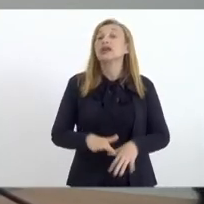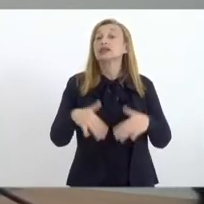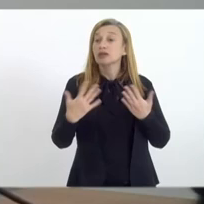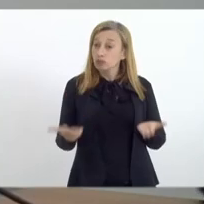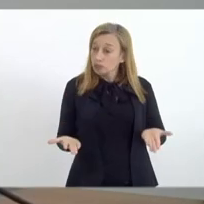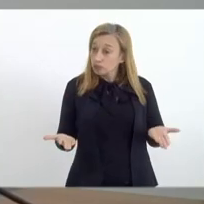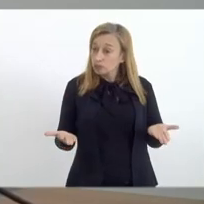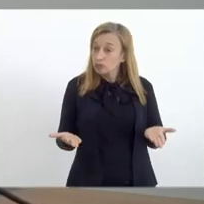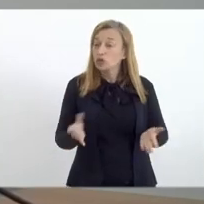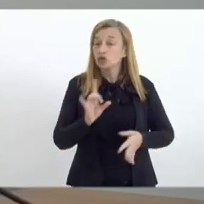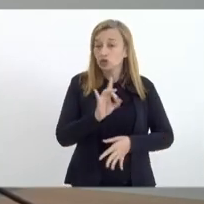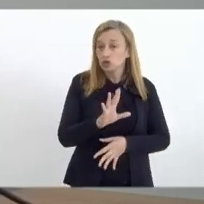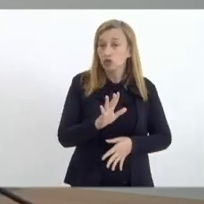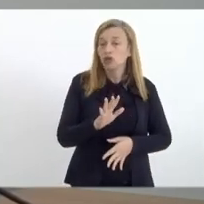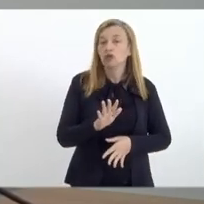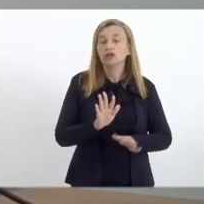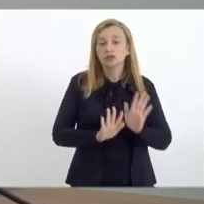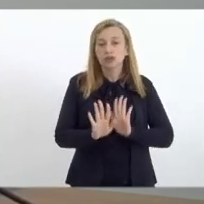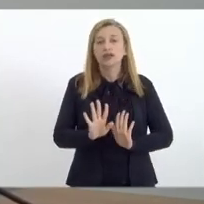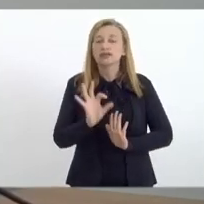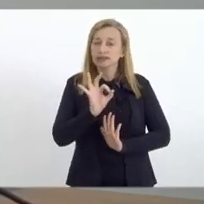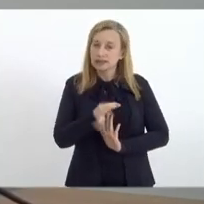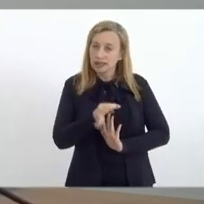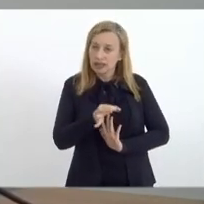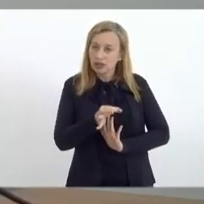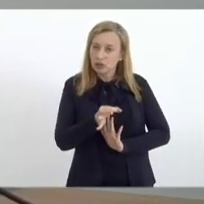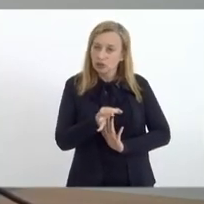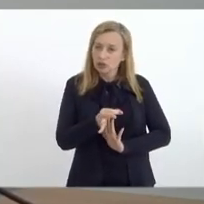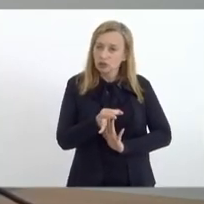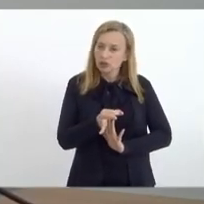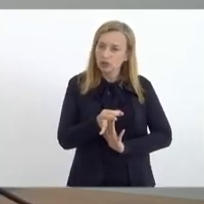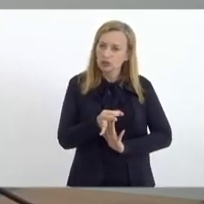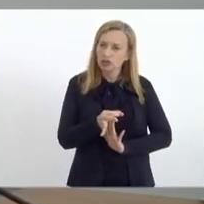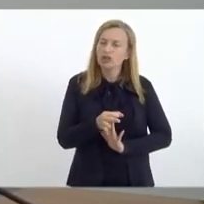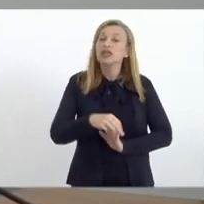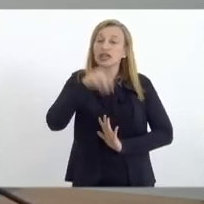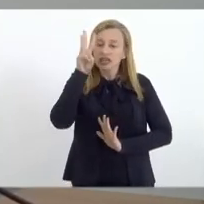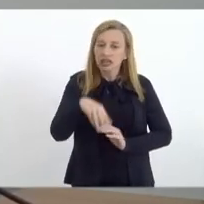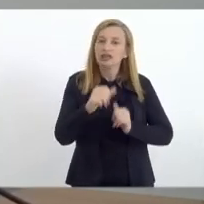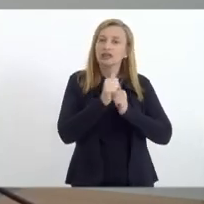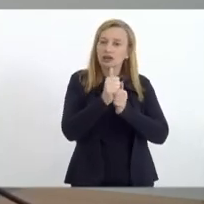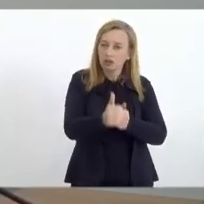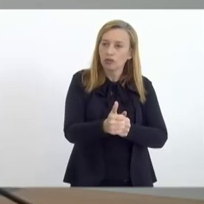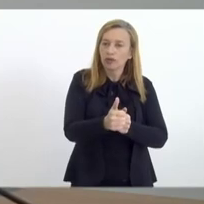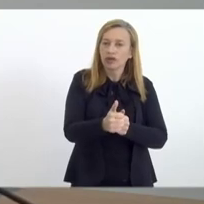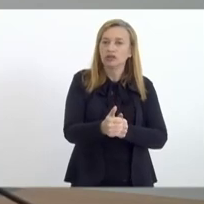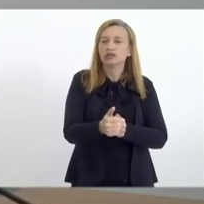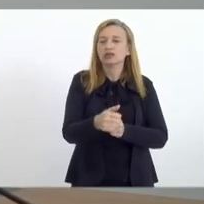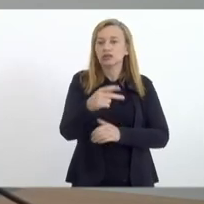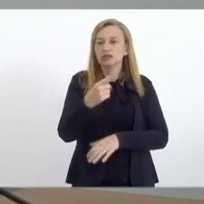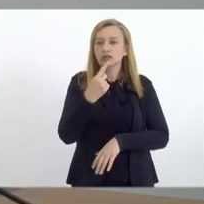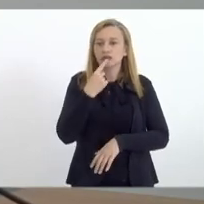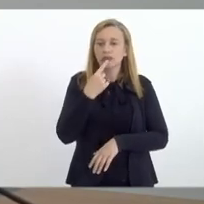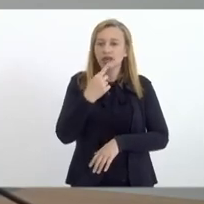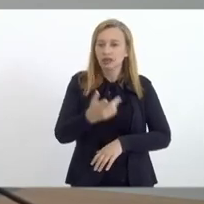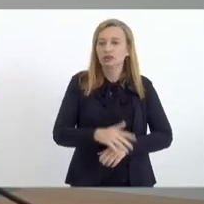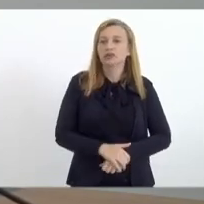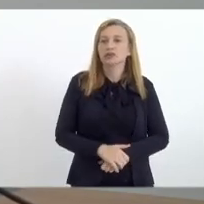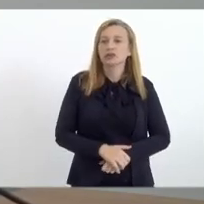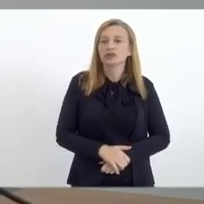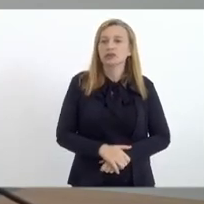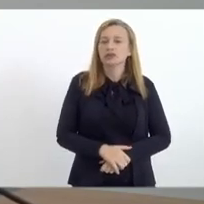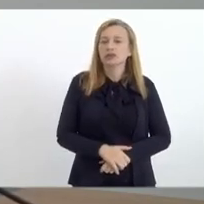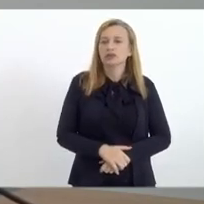Então, é só esse cuidado, de fato, tá? Para quem estiver acompanhando mais de perto a tramitação,